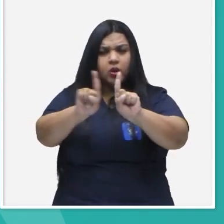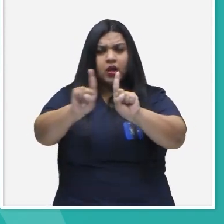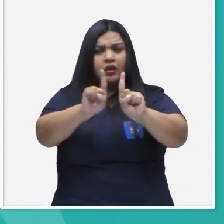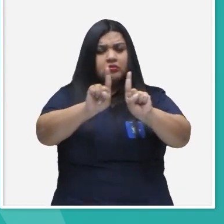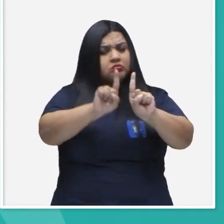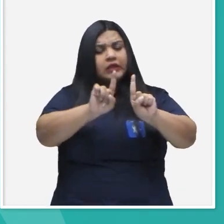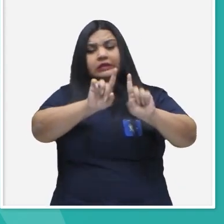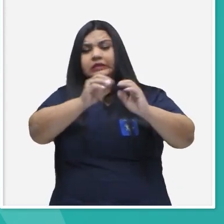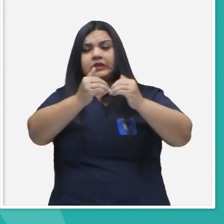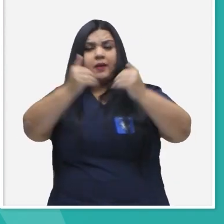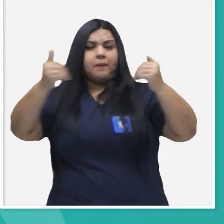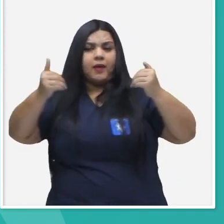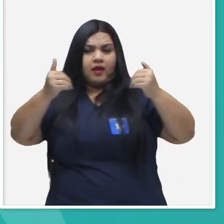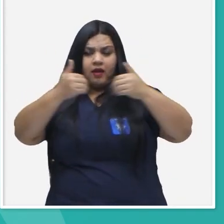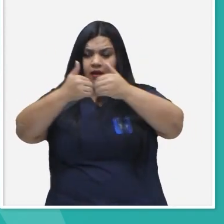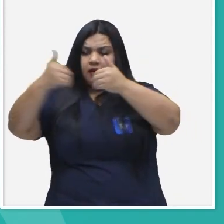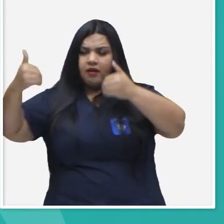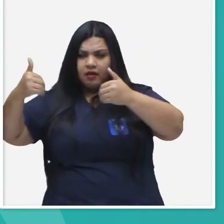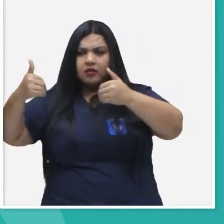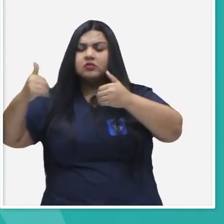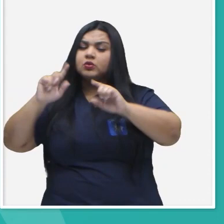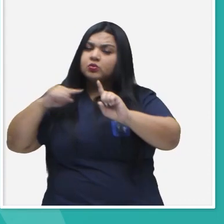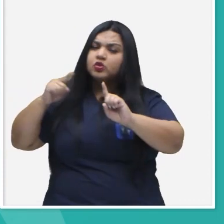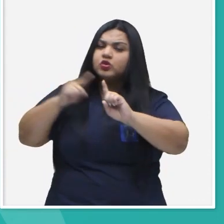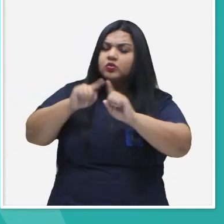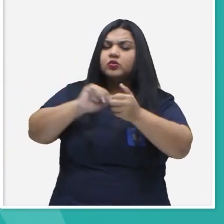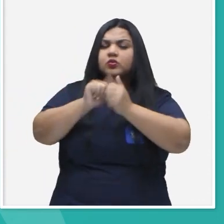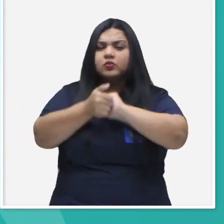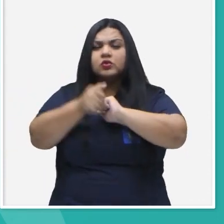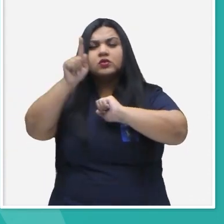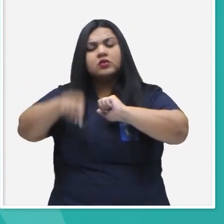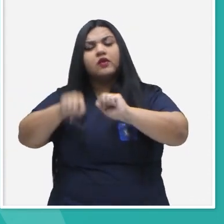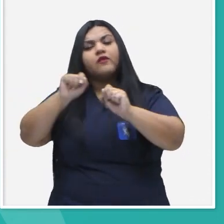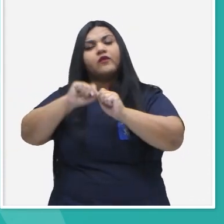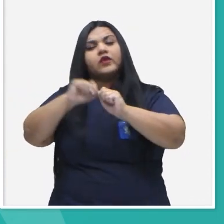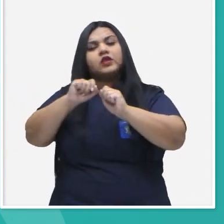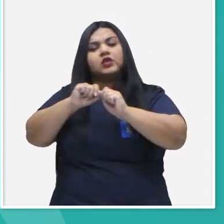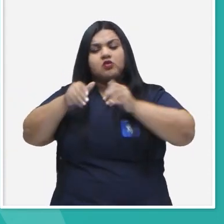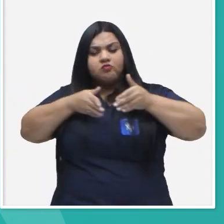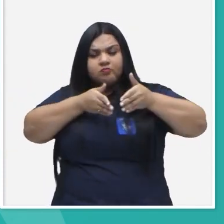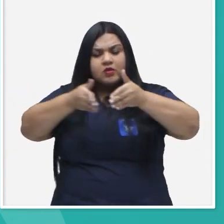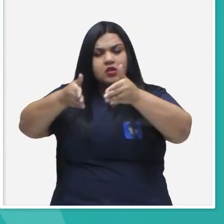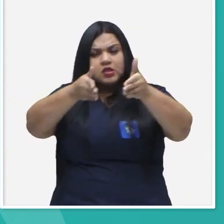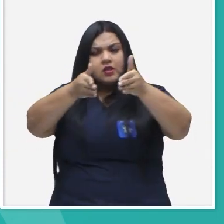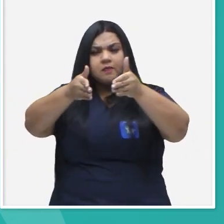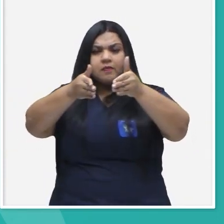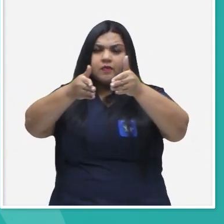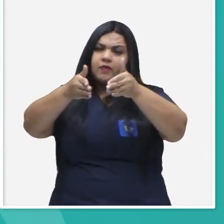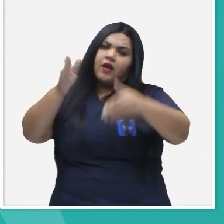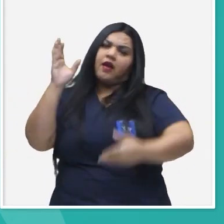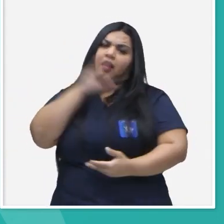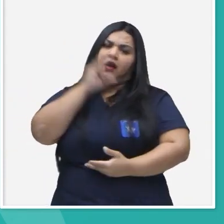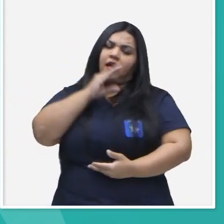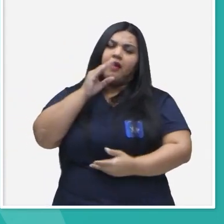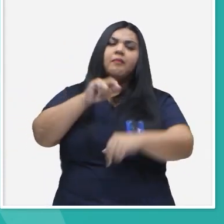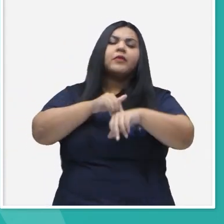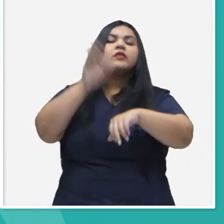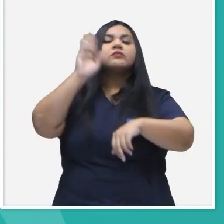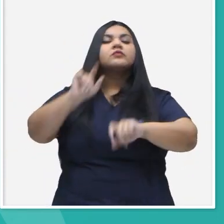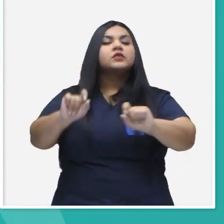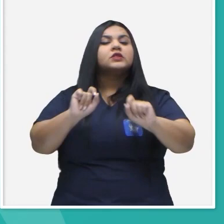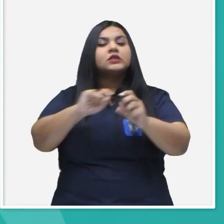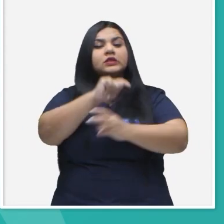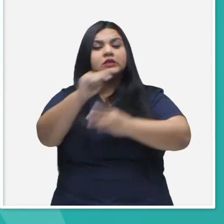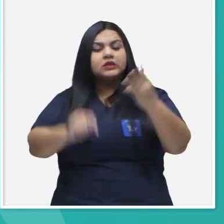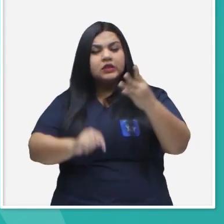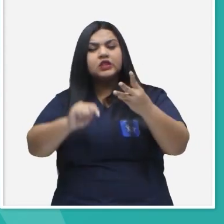atleta para atingir o objetivo desse esporte, que é fazer o percurso em menos tempo, tá? Então nós temos